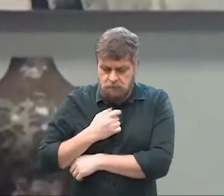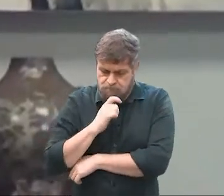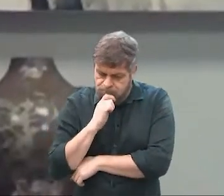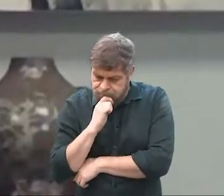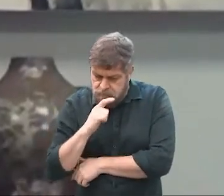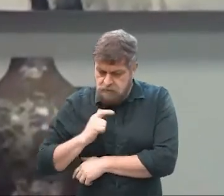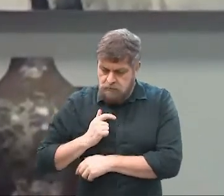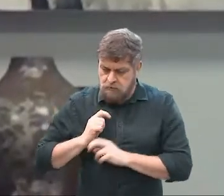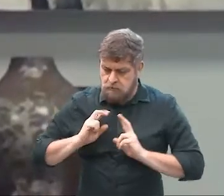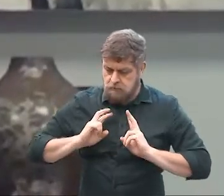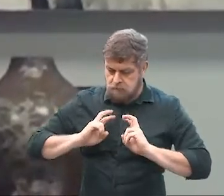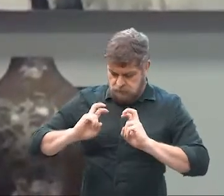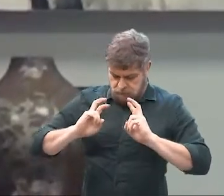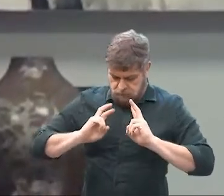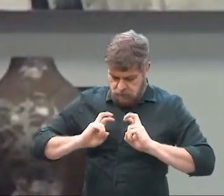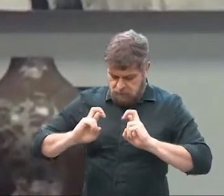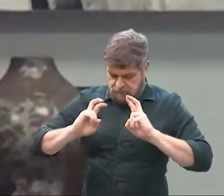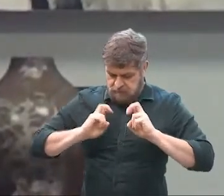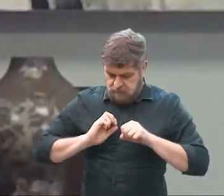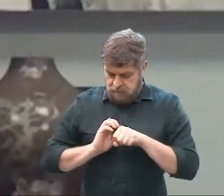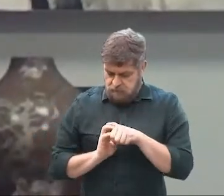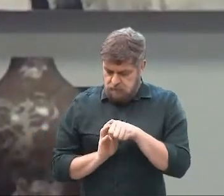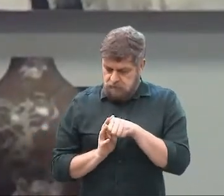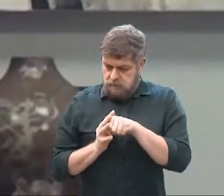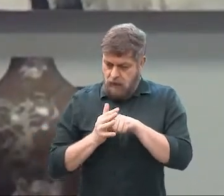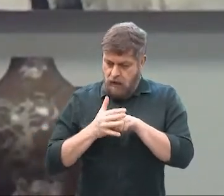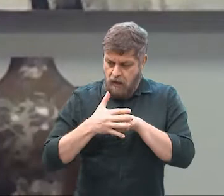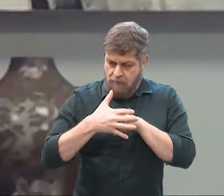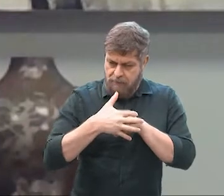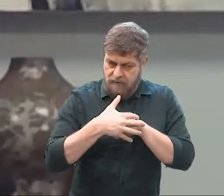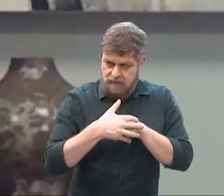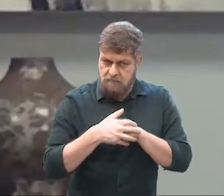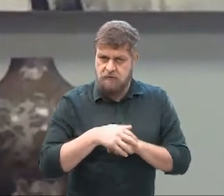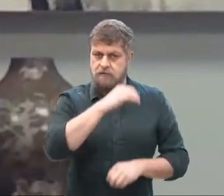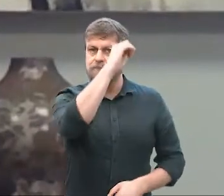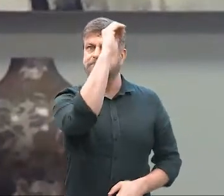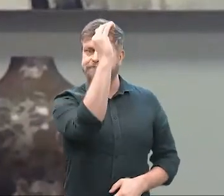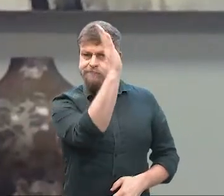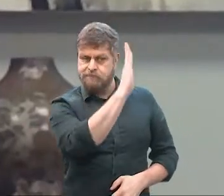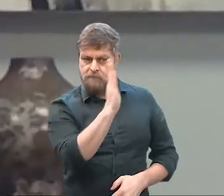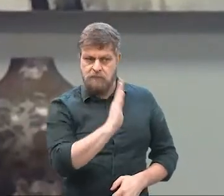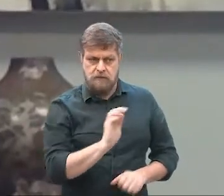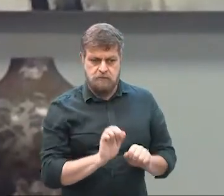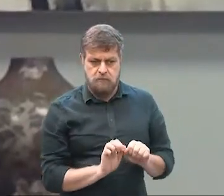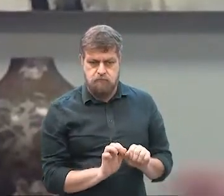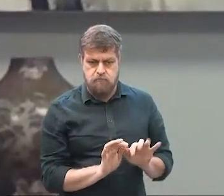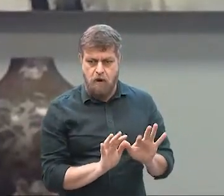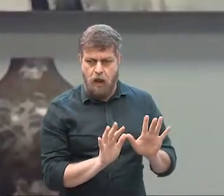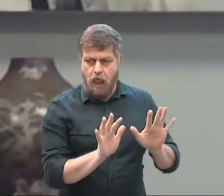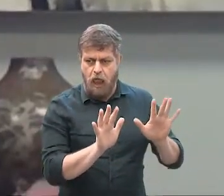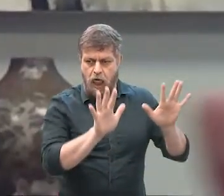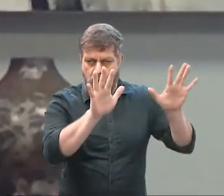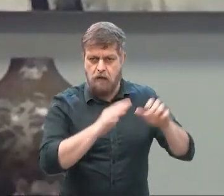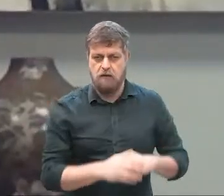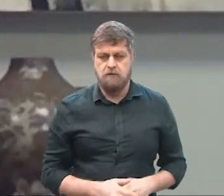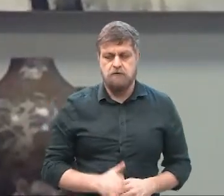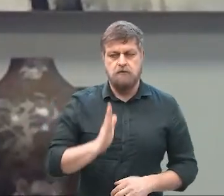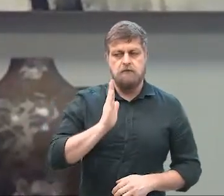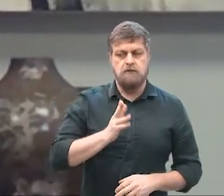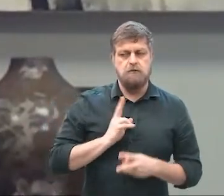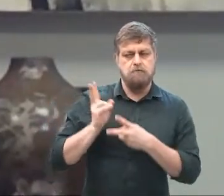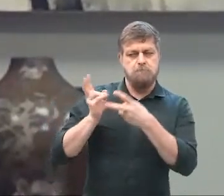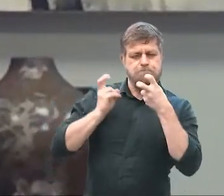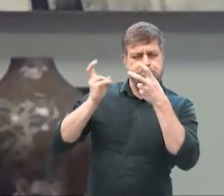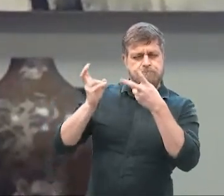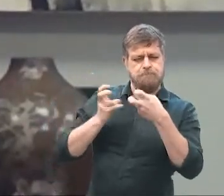a sensação que essa pandemia também ocorreria no país. Haja vista que nós tínhamos até